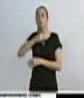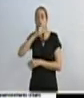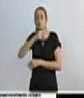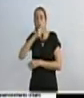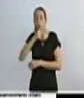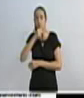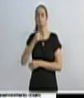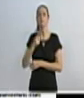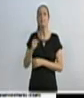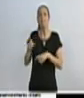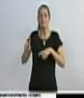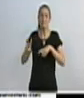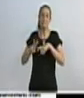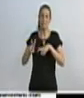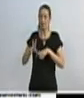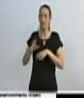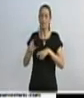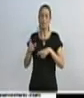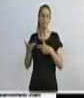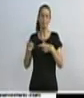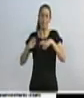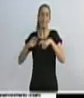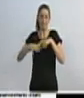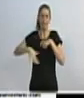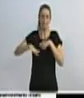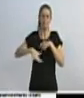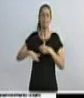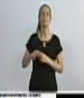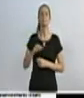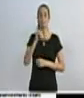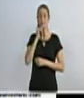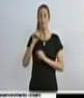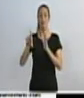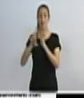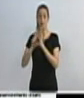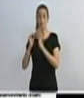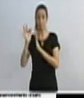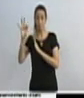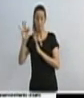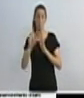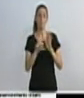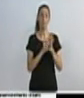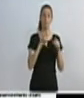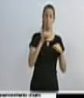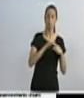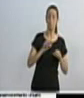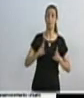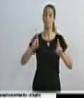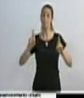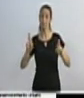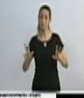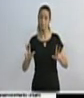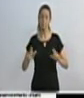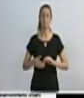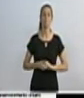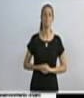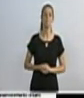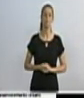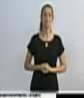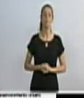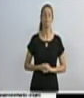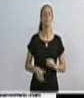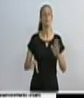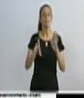ela é 10 metros mais restritiva que a lei federal. Próximo quadro. Essa mesma